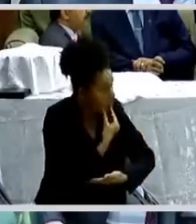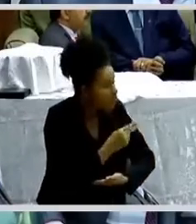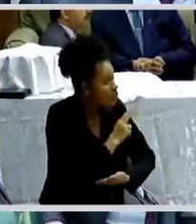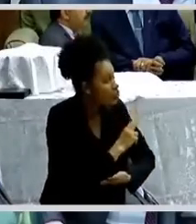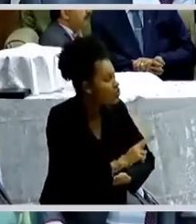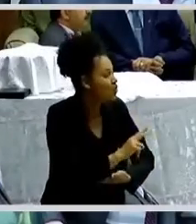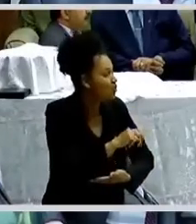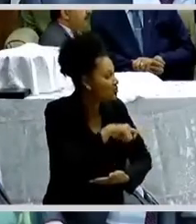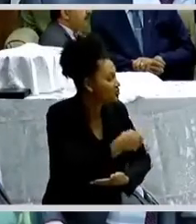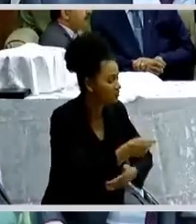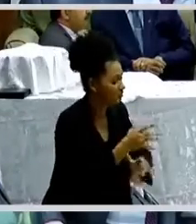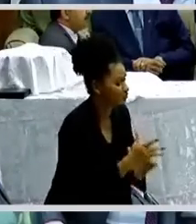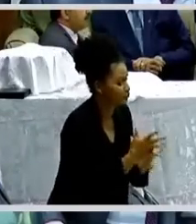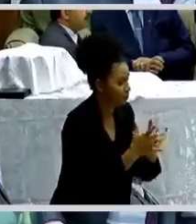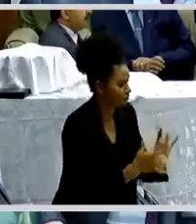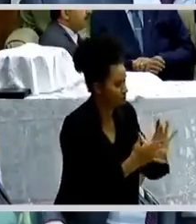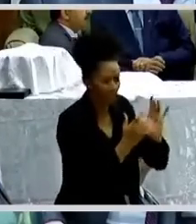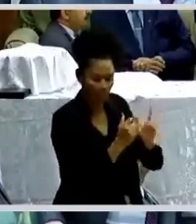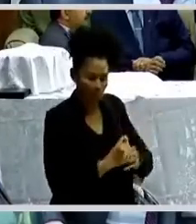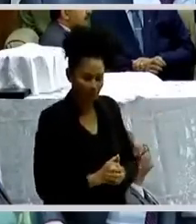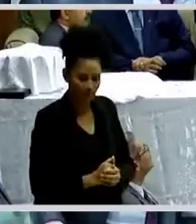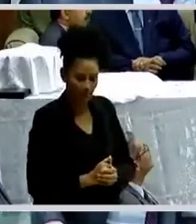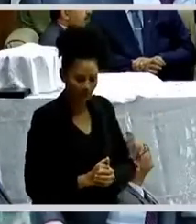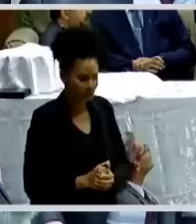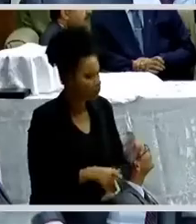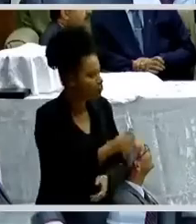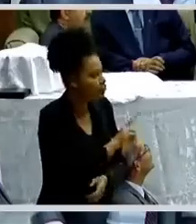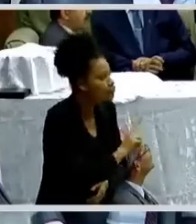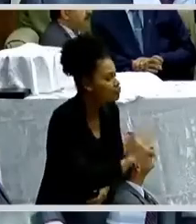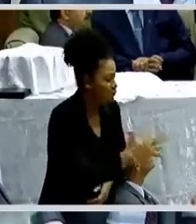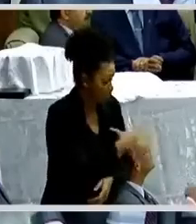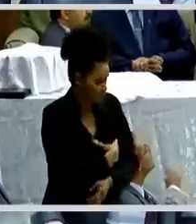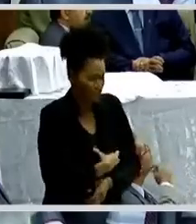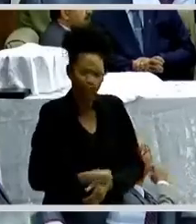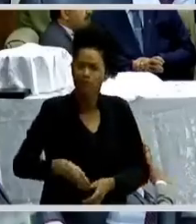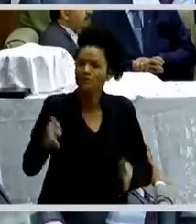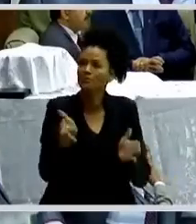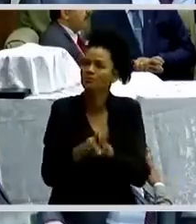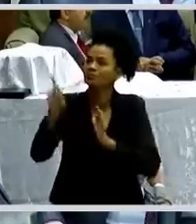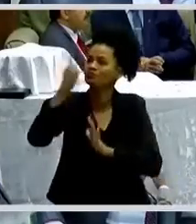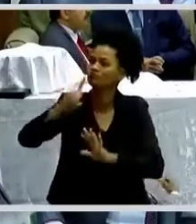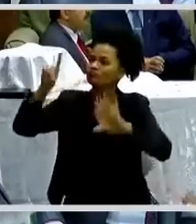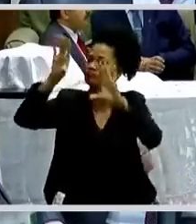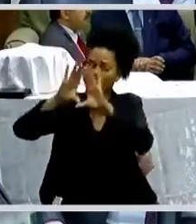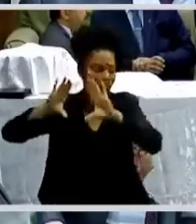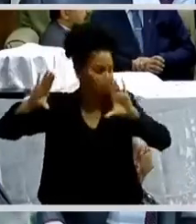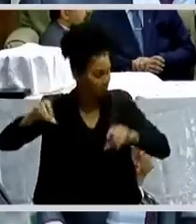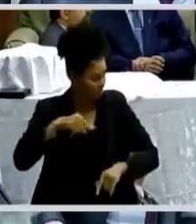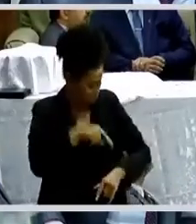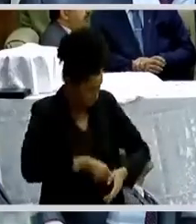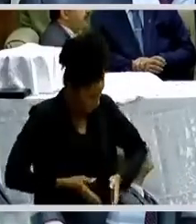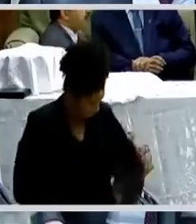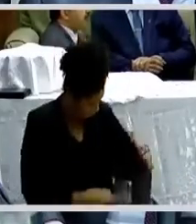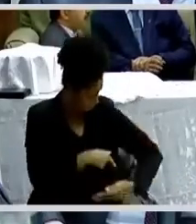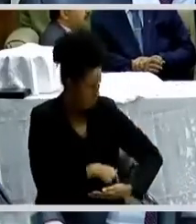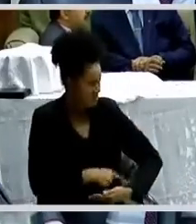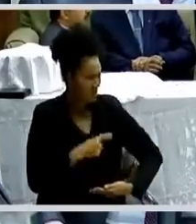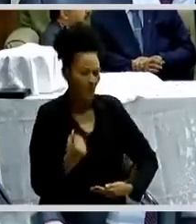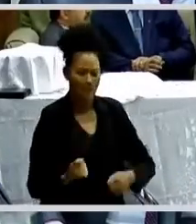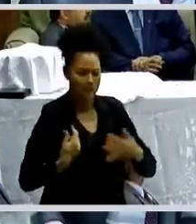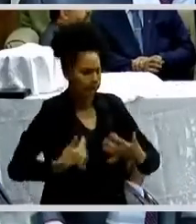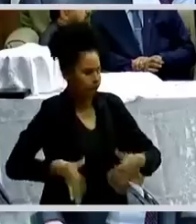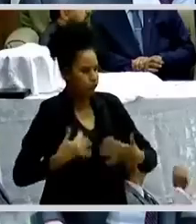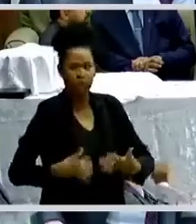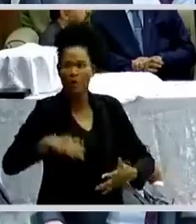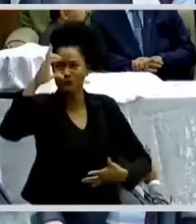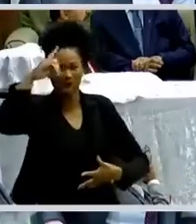de Jesus. Ele será chamado Filho do Altíssimo, e ele será grande, e Deus